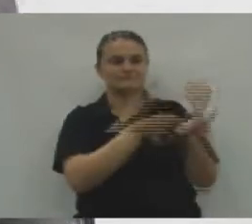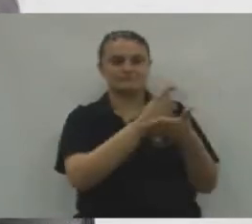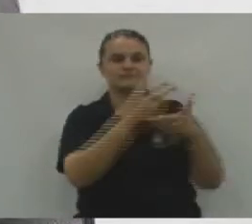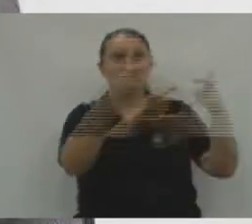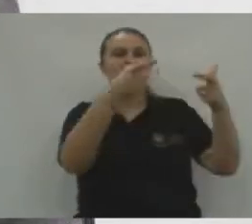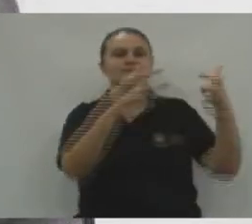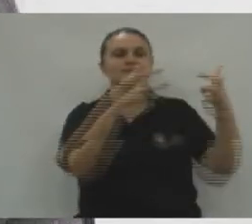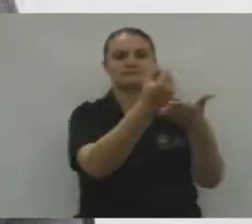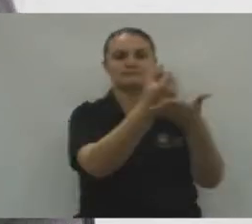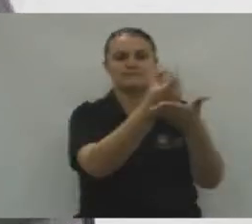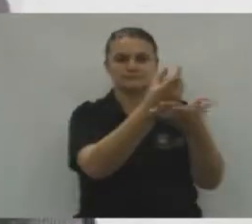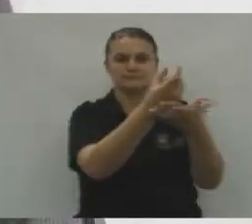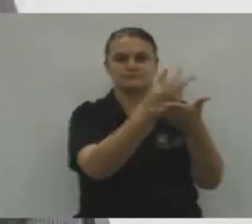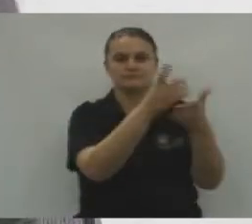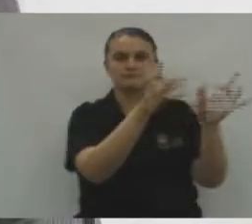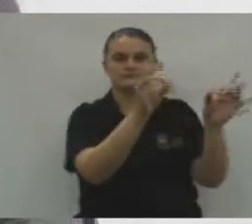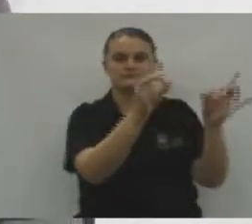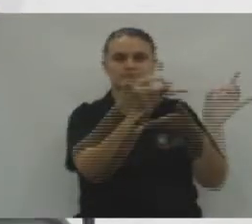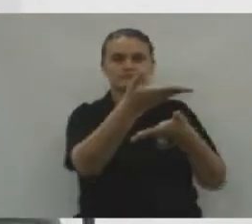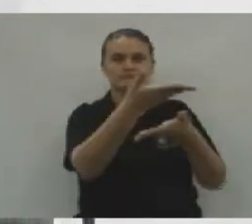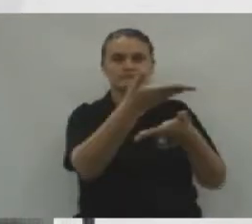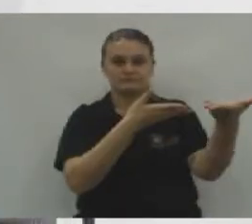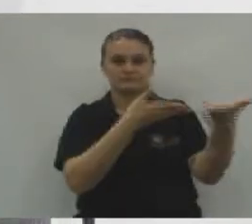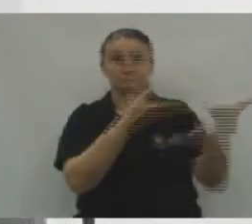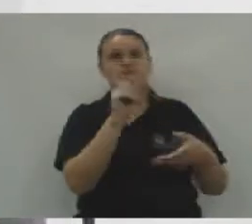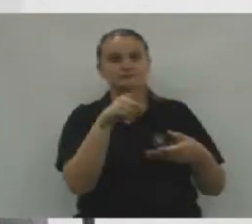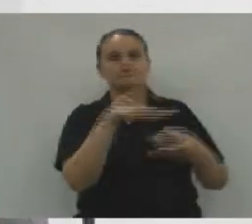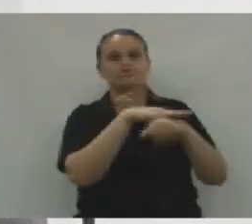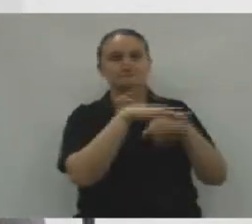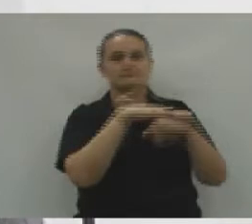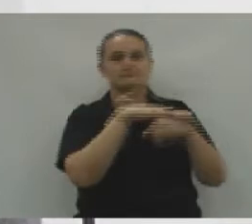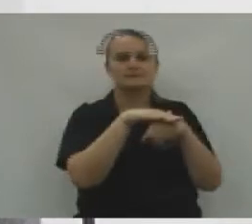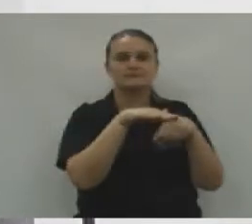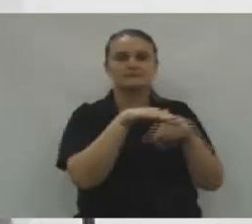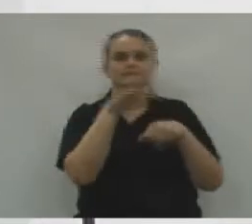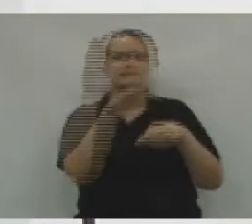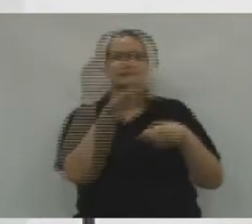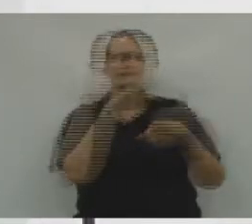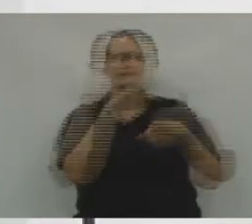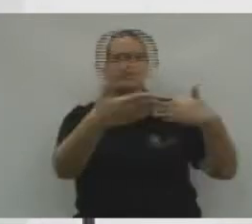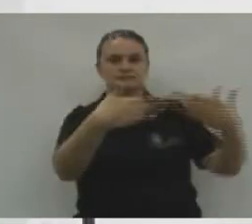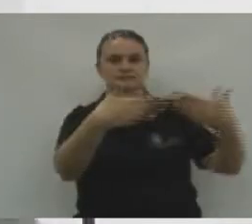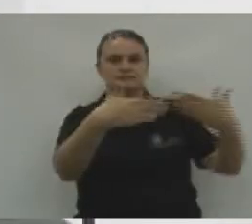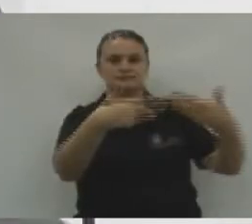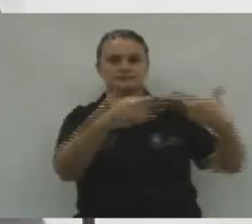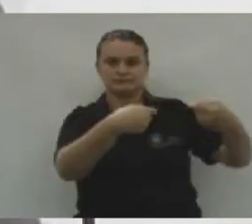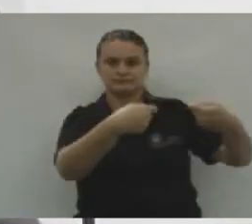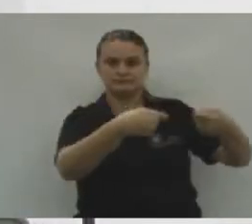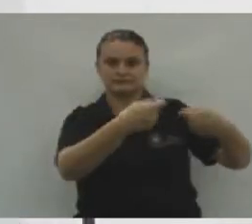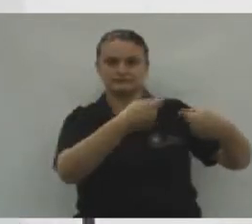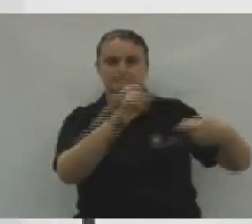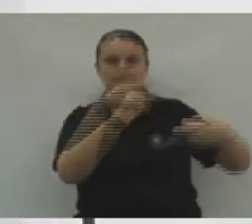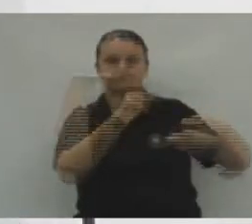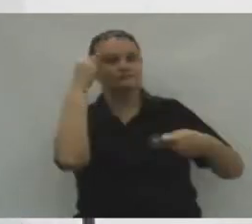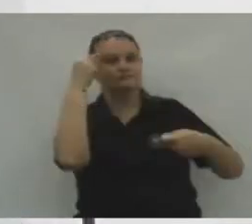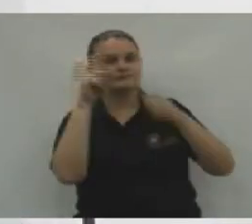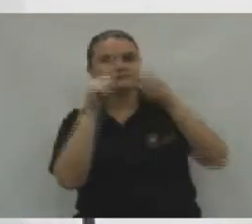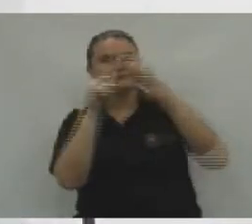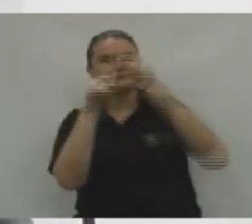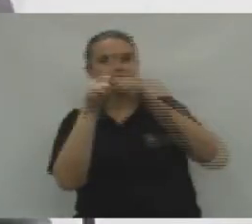para comercializar esses produtos. Então, essa conversa que a gente chama de rodada de negócios está sendo planejada aí para o mês de fevereiro para a